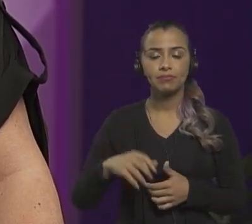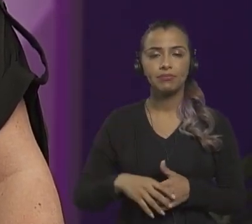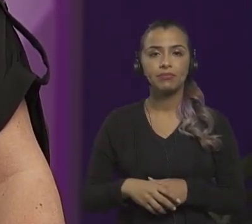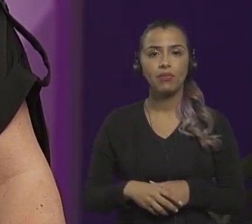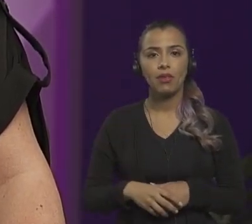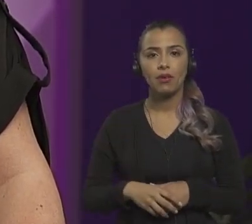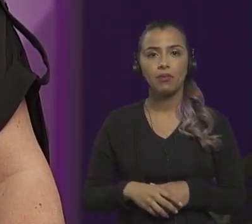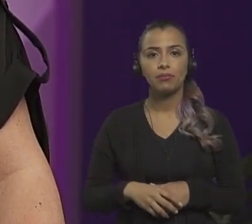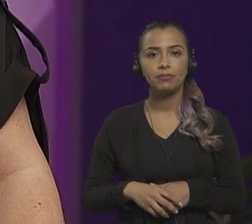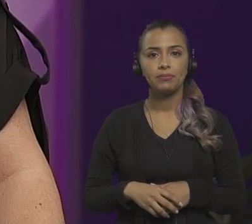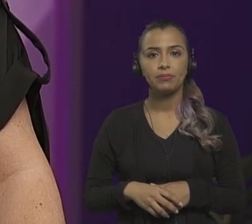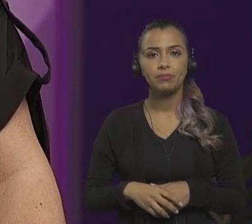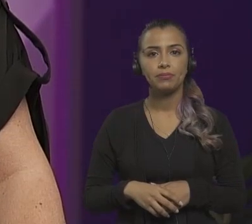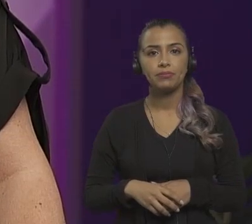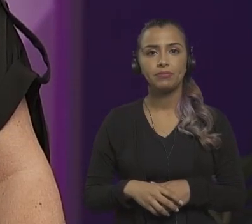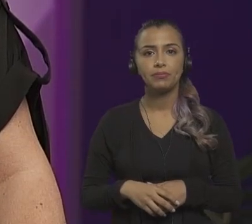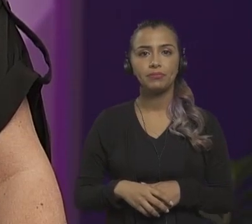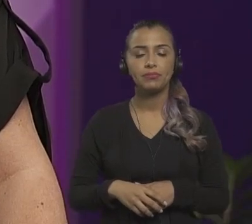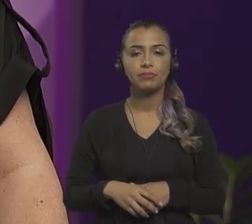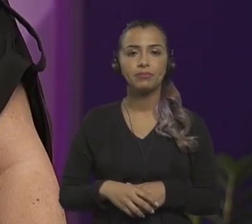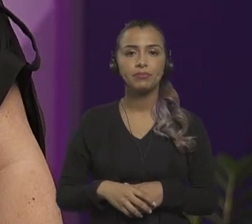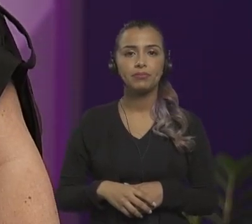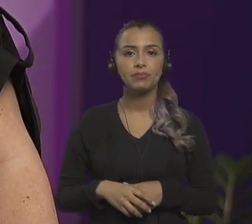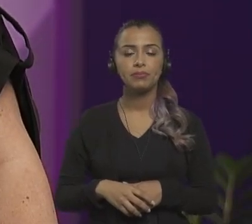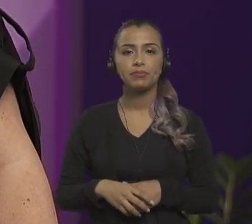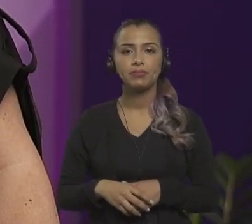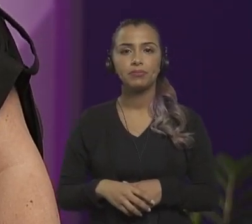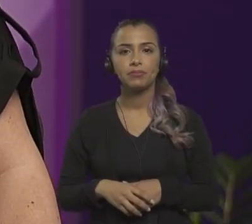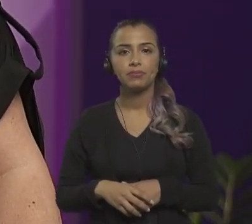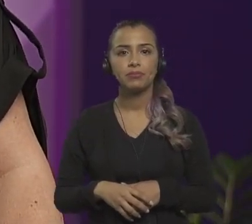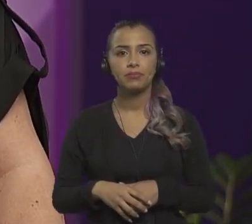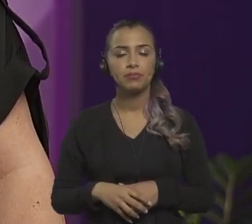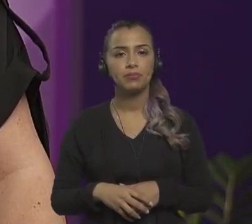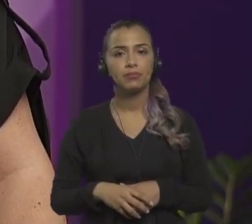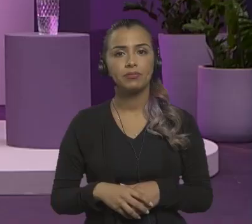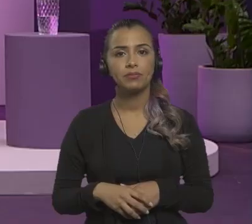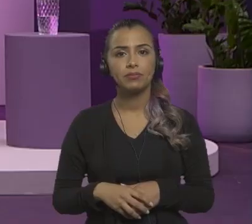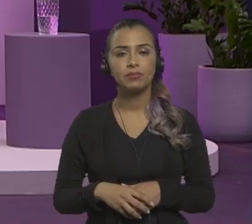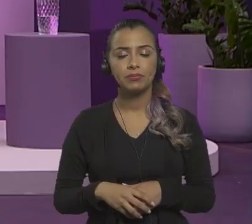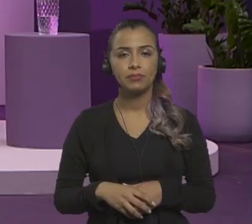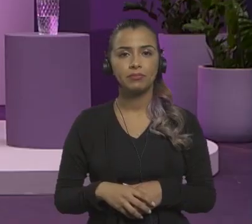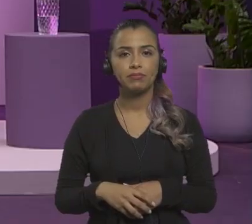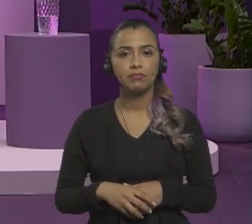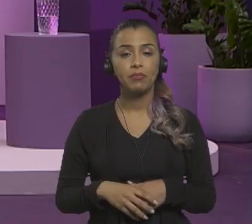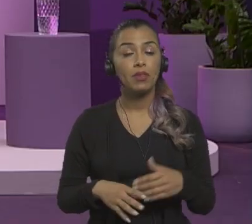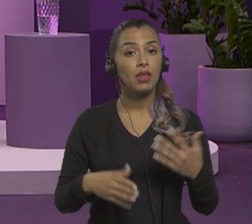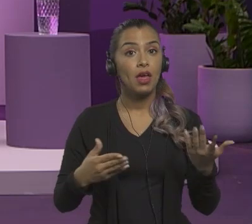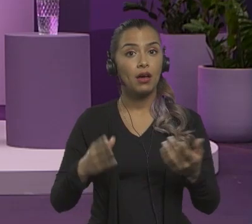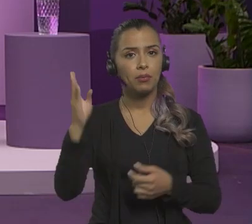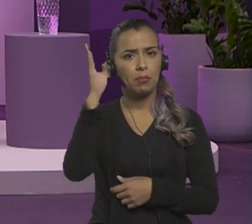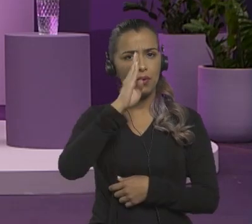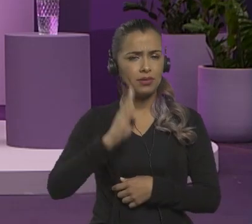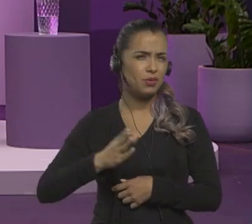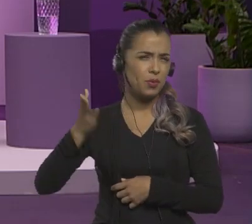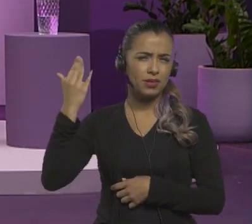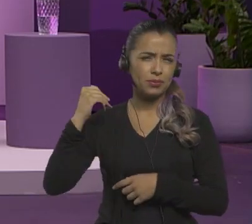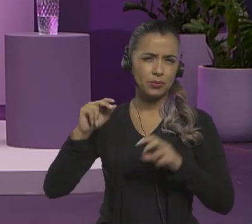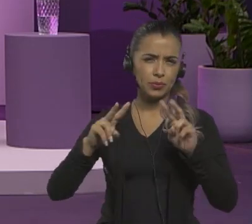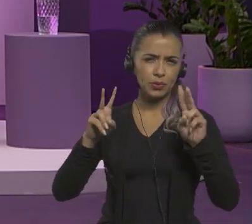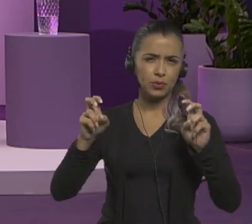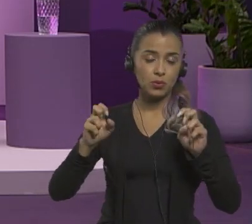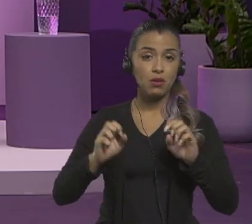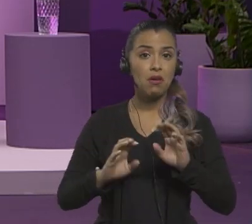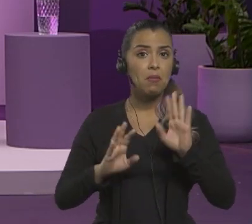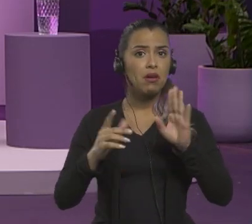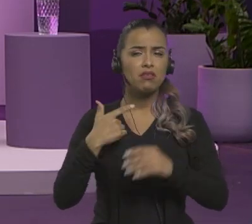que era gordofobia, há 10 anos nem se falava nisso no Brasil, né? Sim. Eu nunca entendi aquilo como se fosse um problema meu.